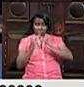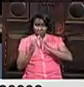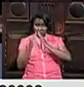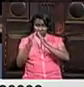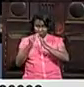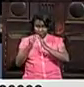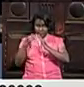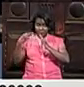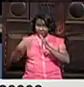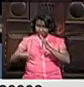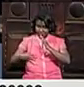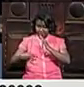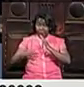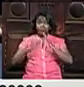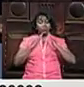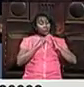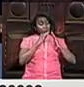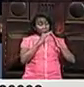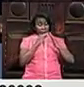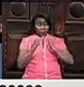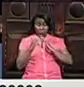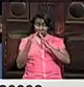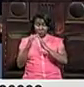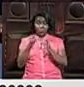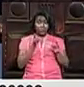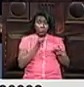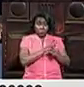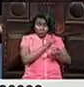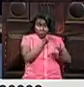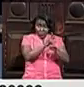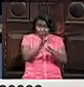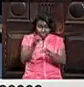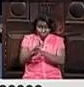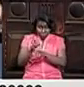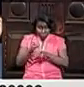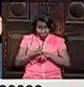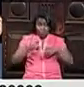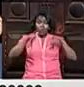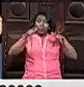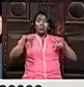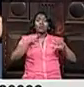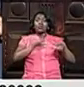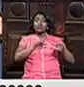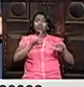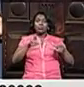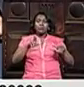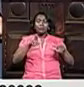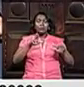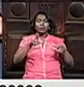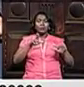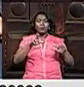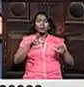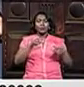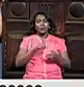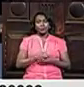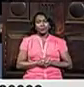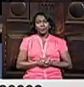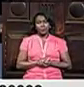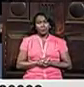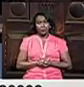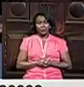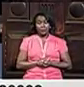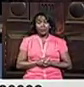As unidades habitacionais estão prontas numa localidade chamada Hermitage,